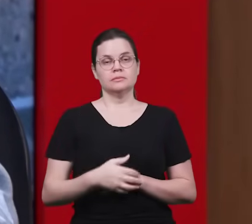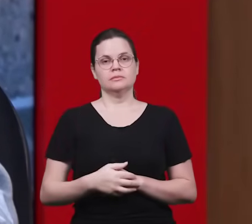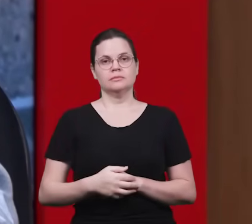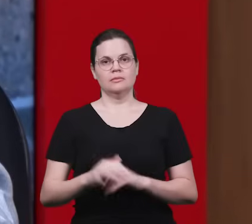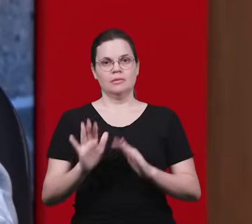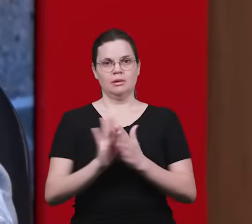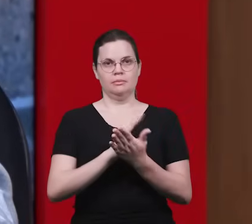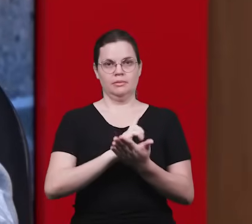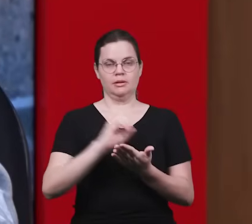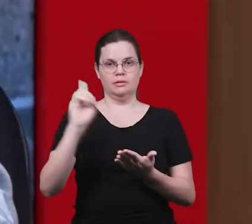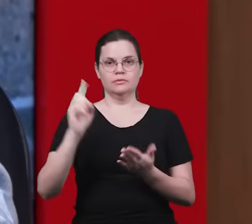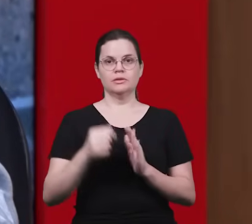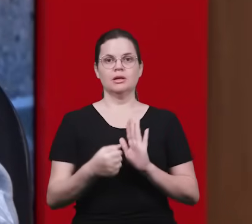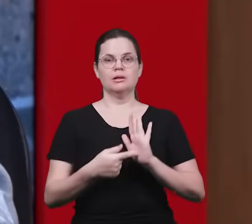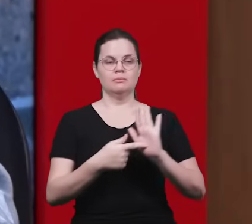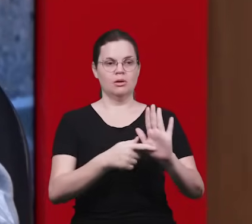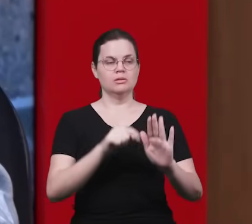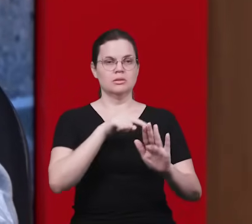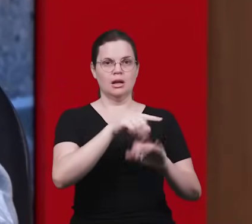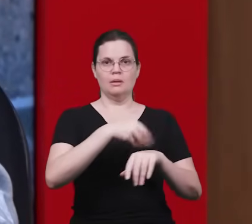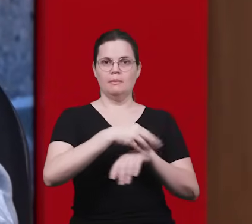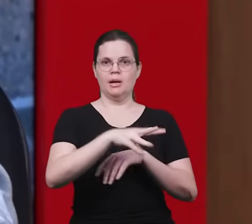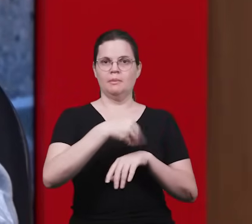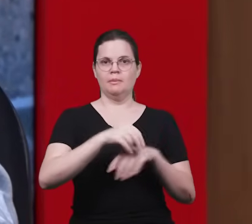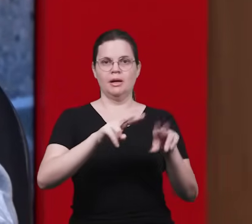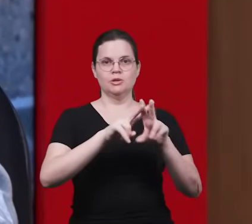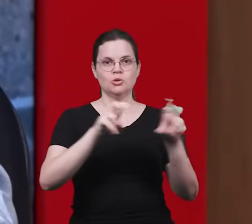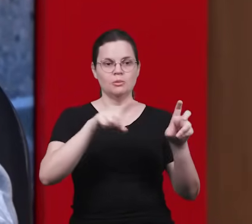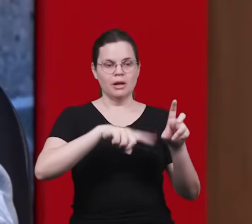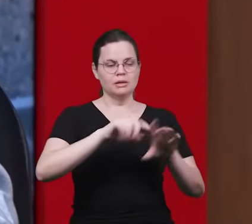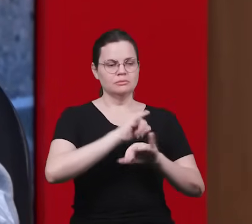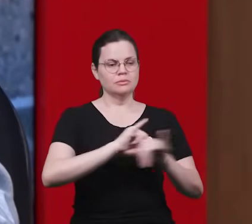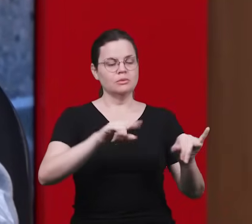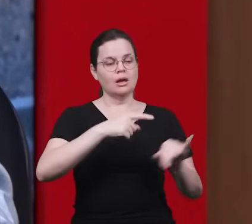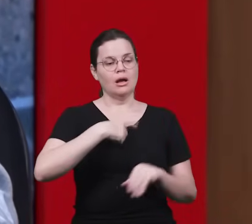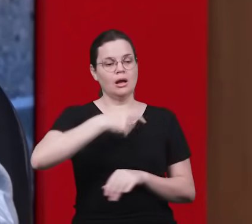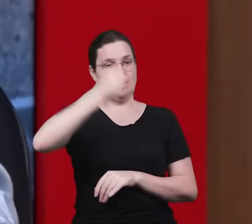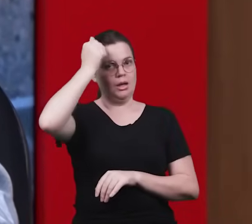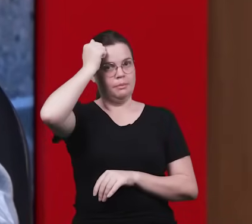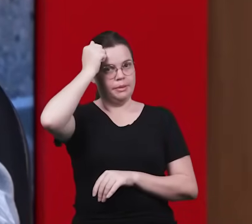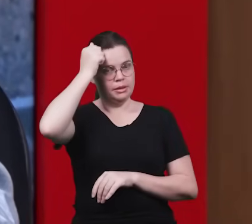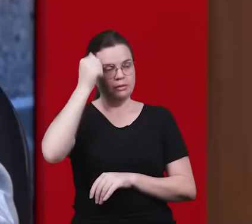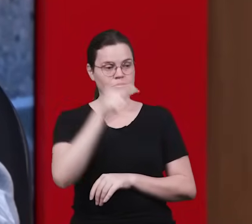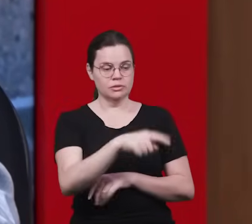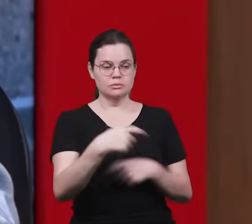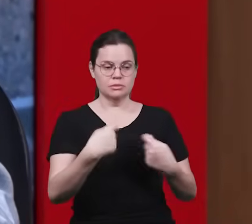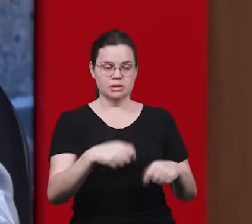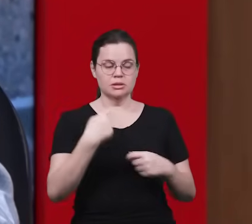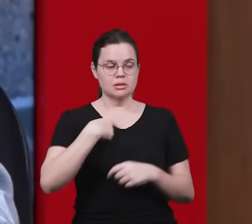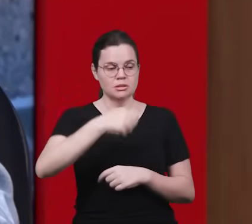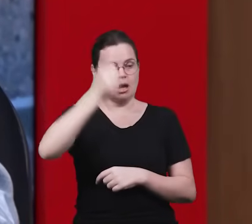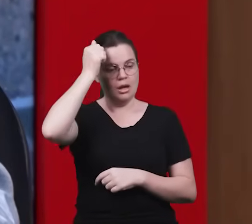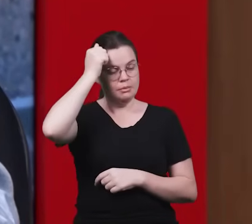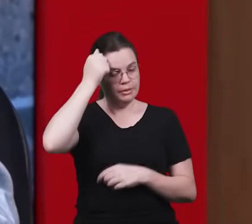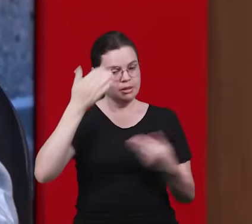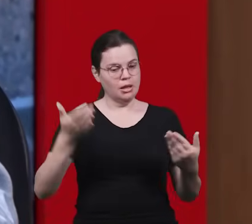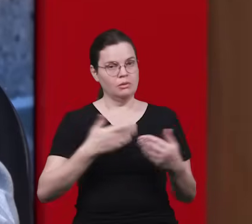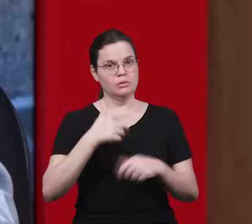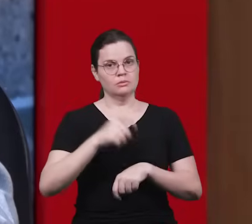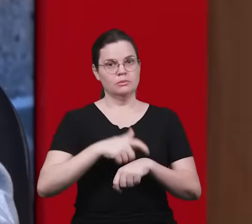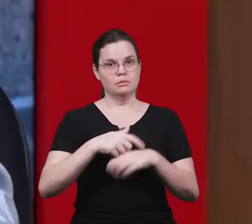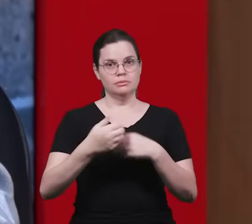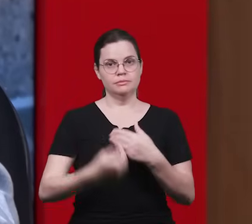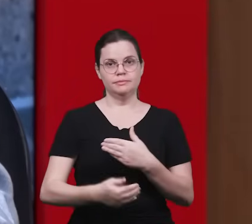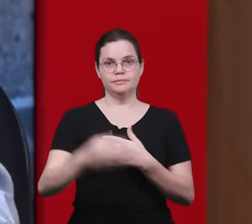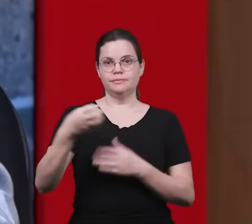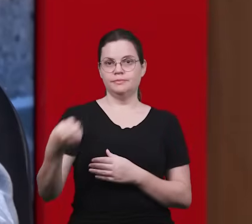a palavra que é deixada ali é arrependei-vos, porque era agora um novo momento. Era